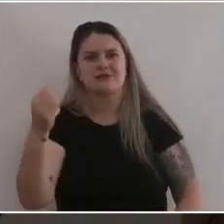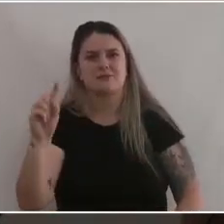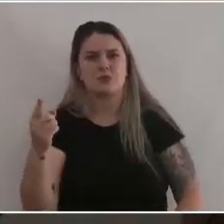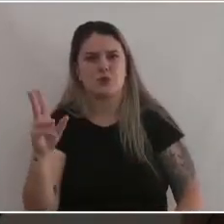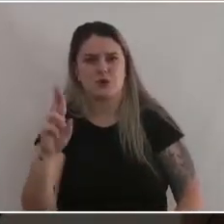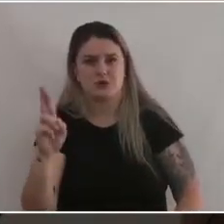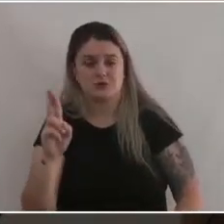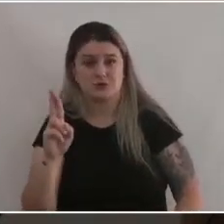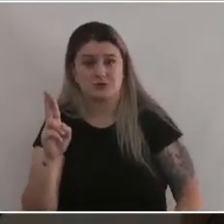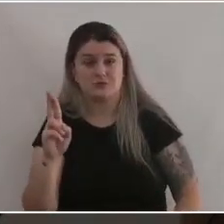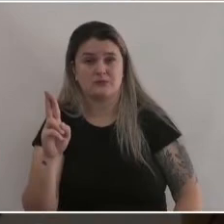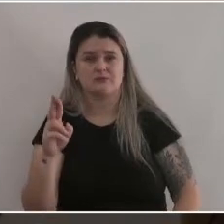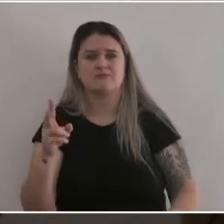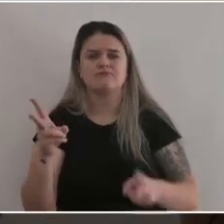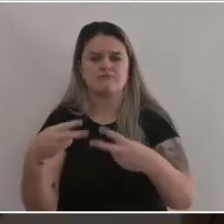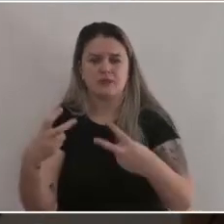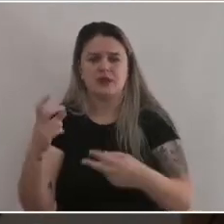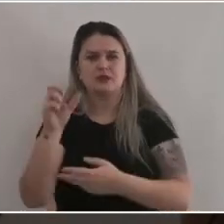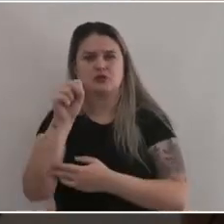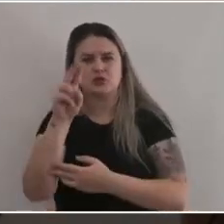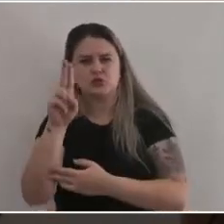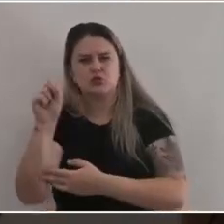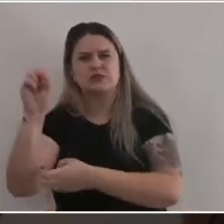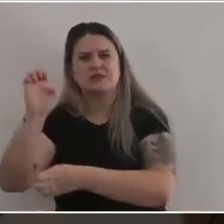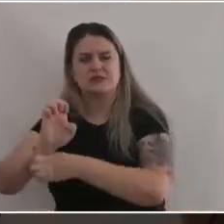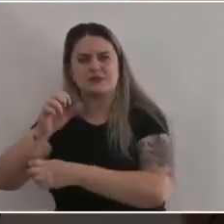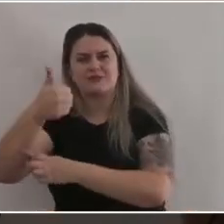20.166.000. Recursos do SUS do Estado, R$